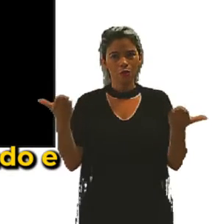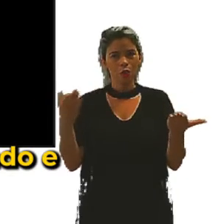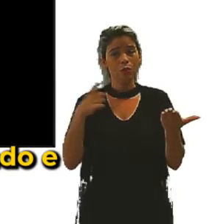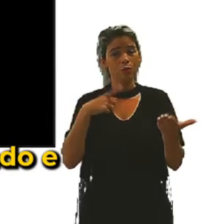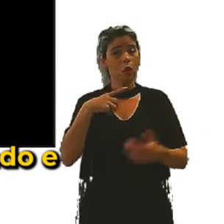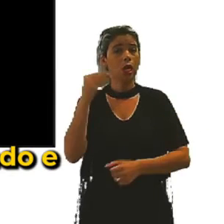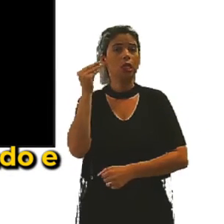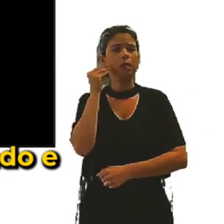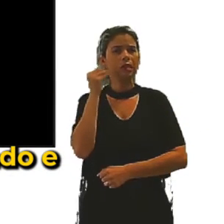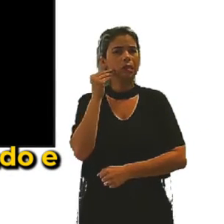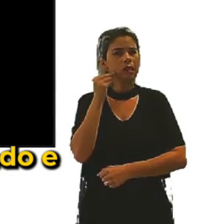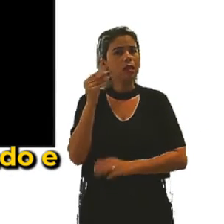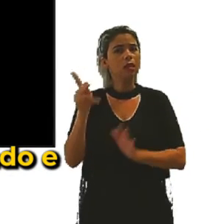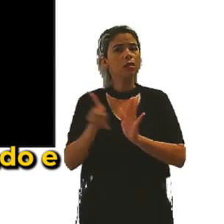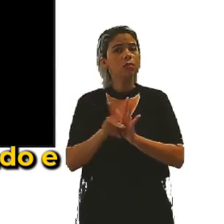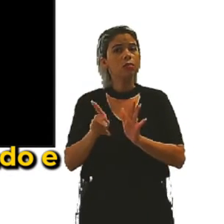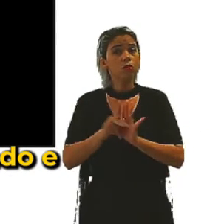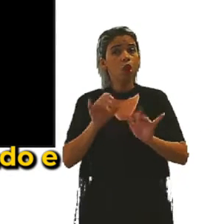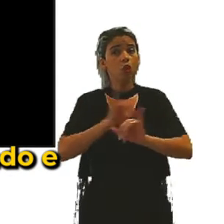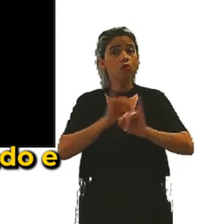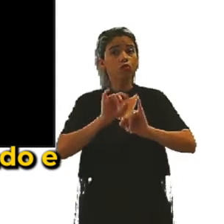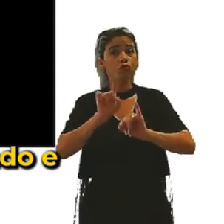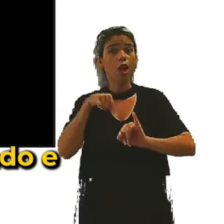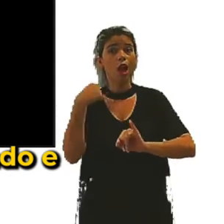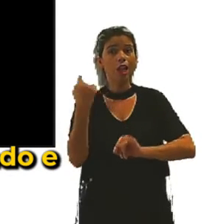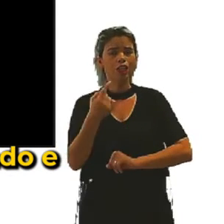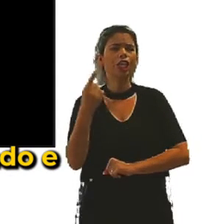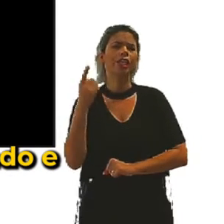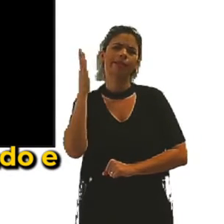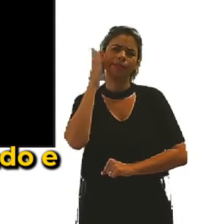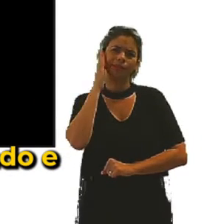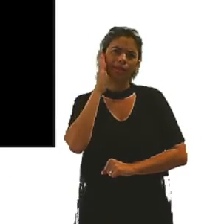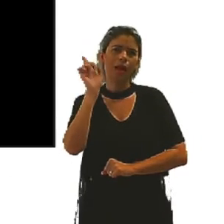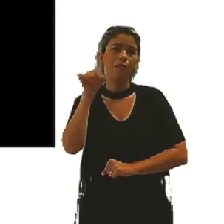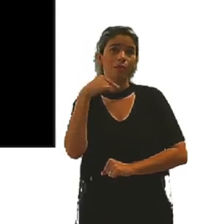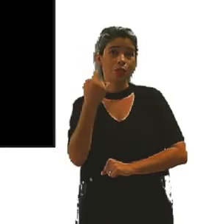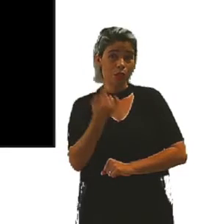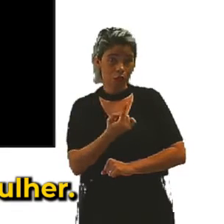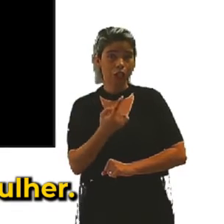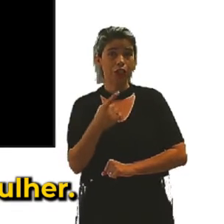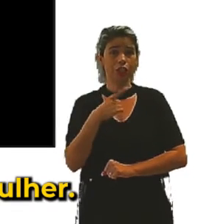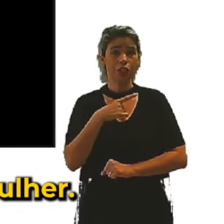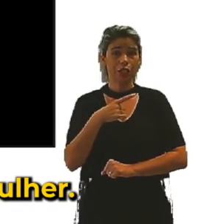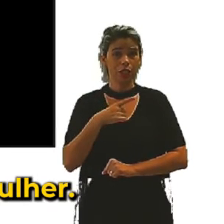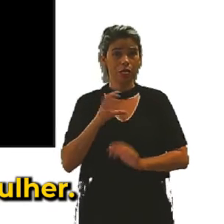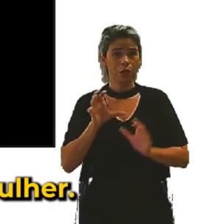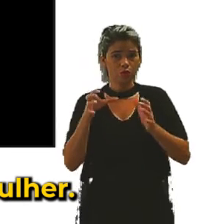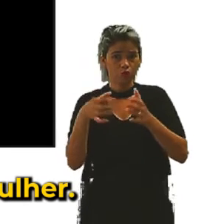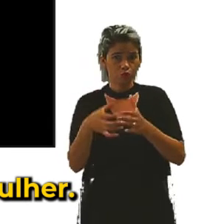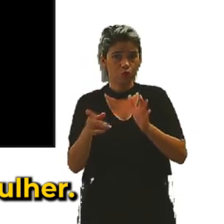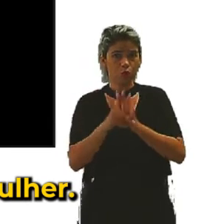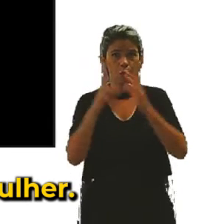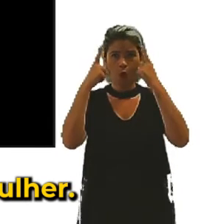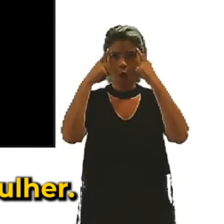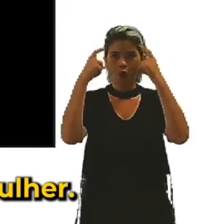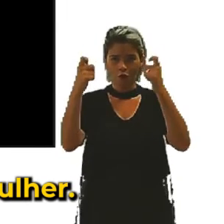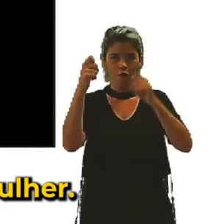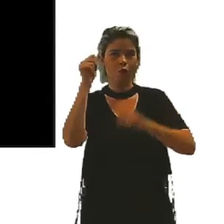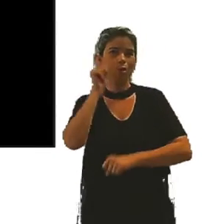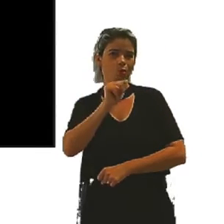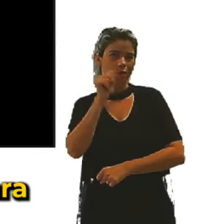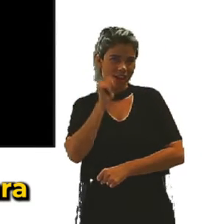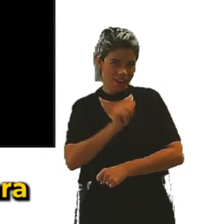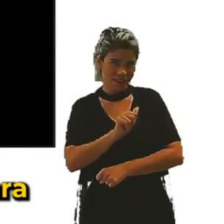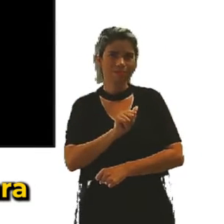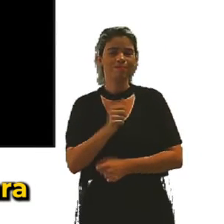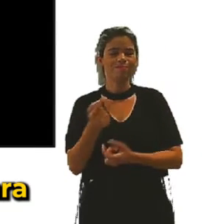esta oportunidade, na medida em que nós estamos discutindo e lançando lupas no que diz respeito à violência contra a